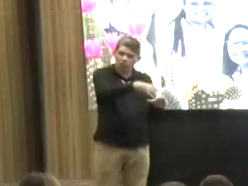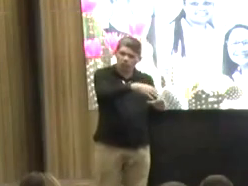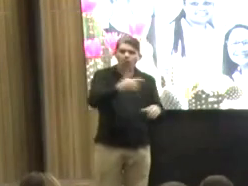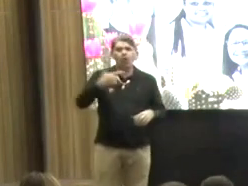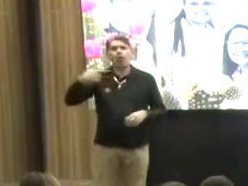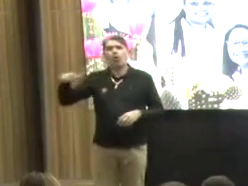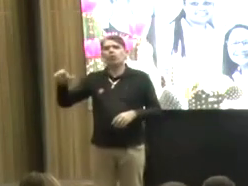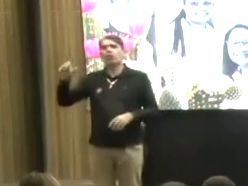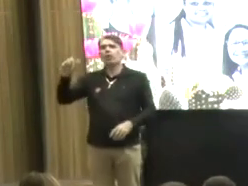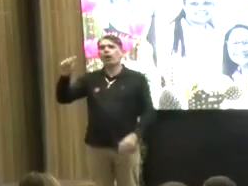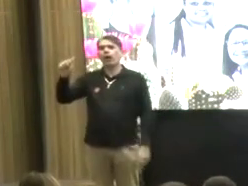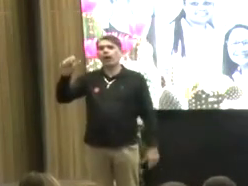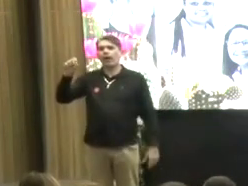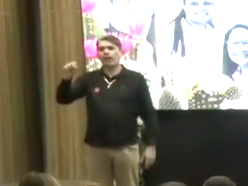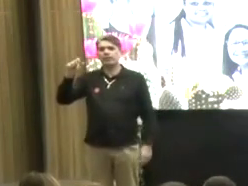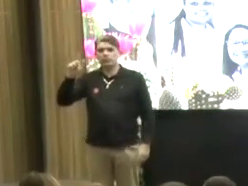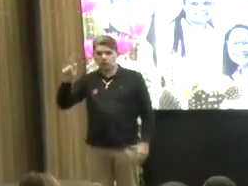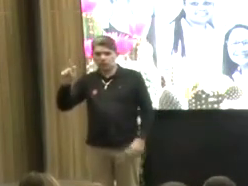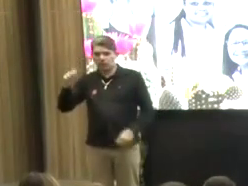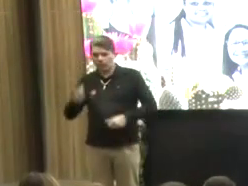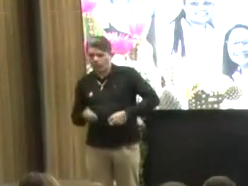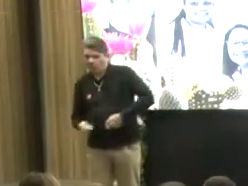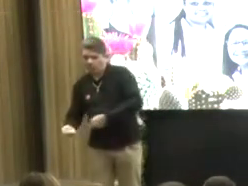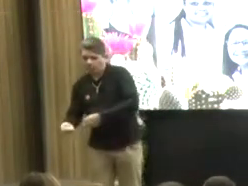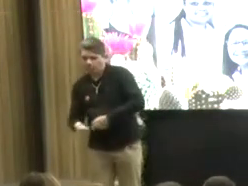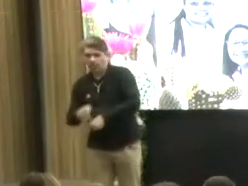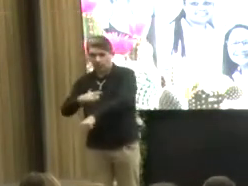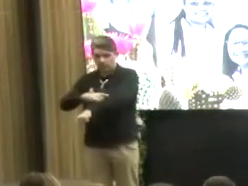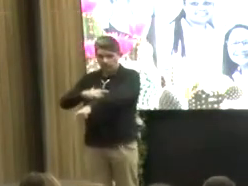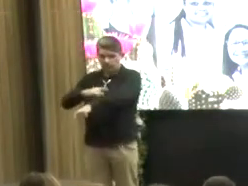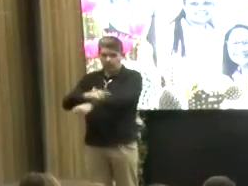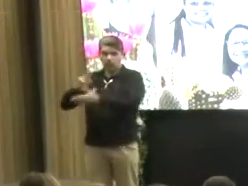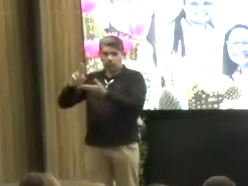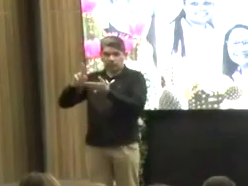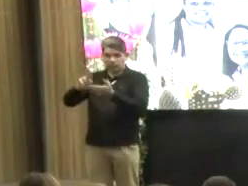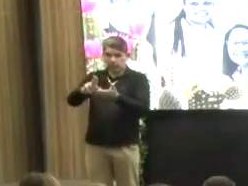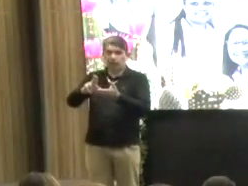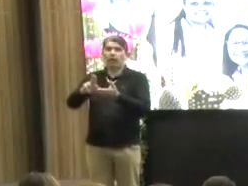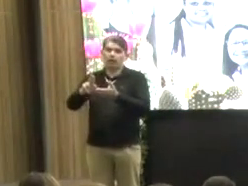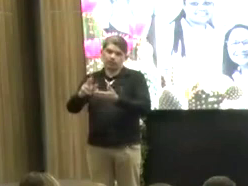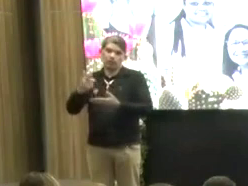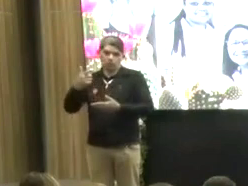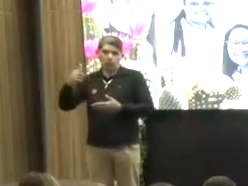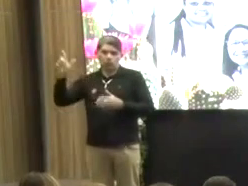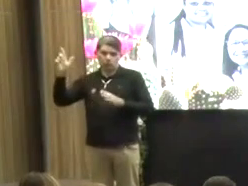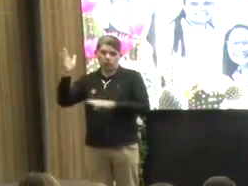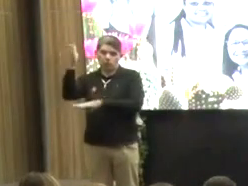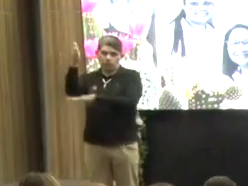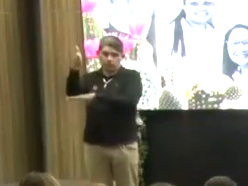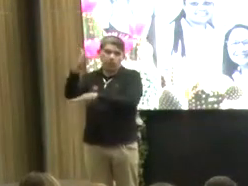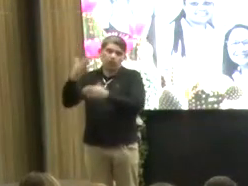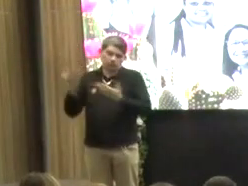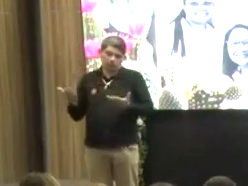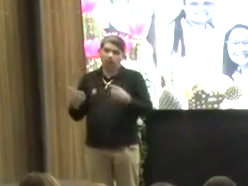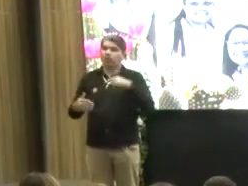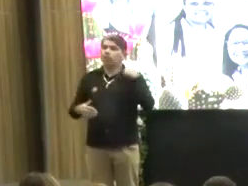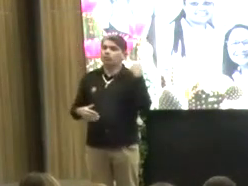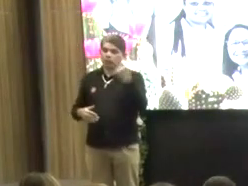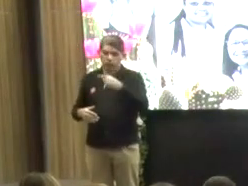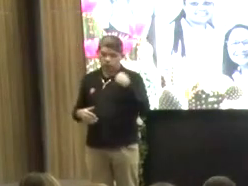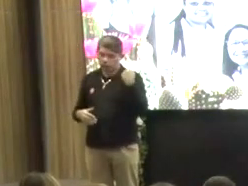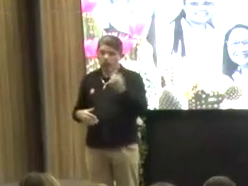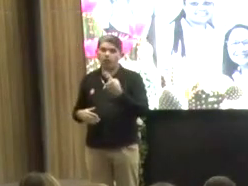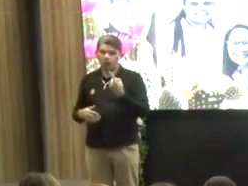da universidade ou do hotel e por aí vai. E nós internalizamos, naturalizamos